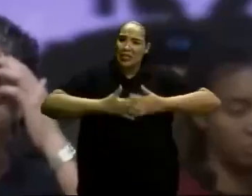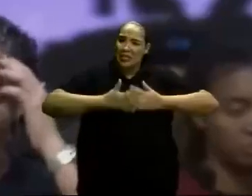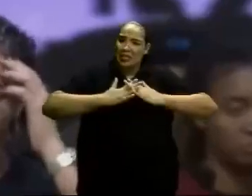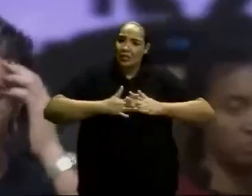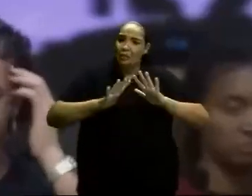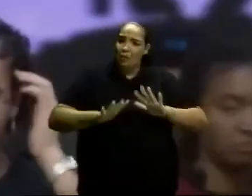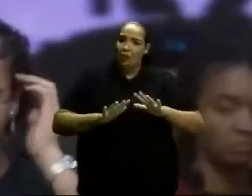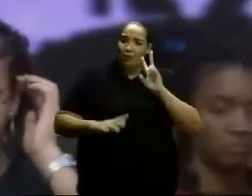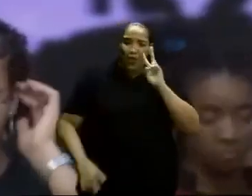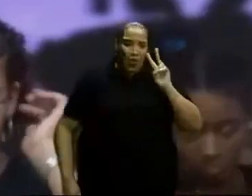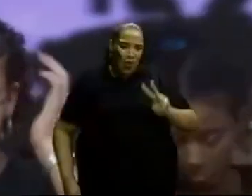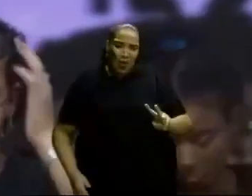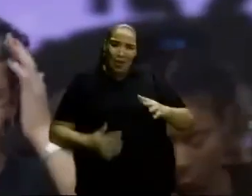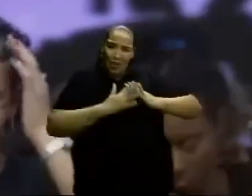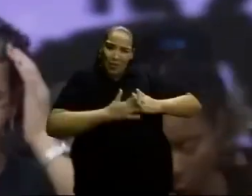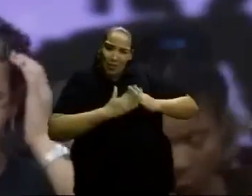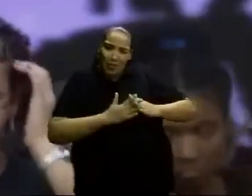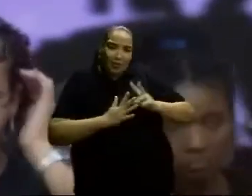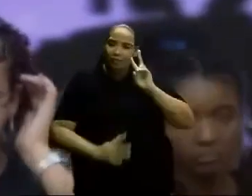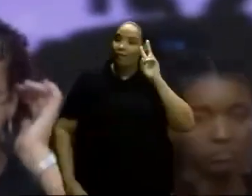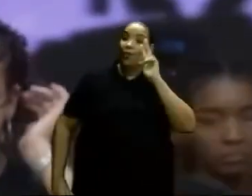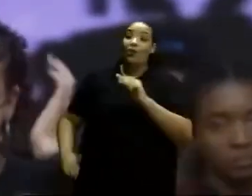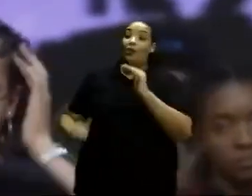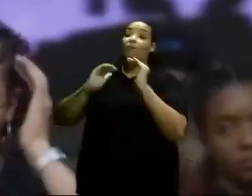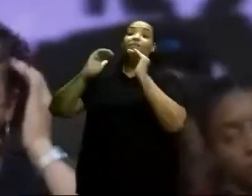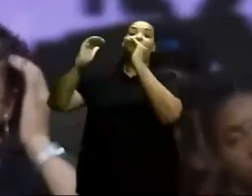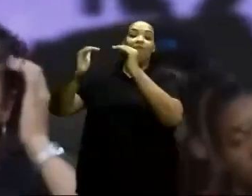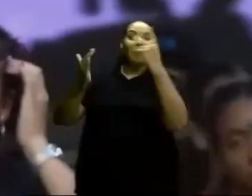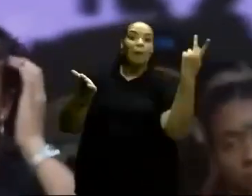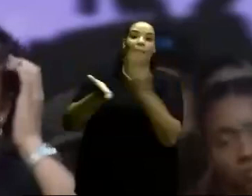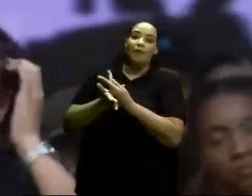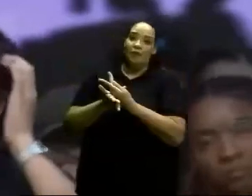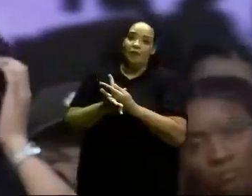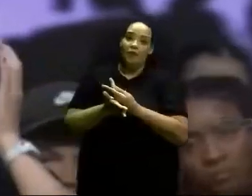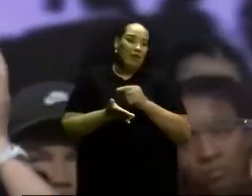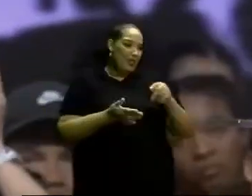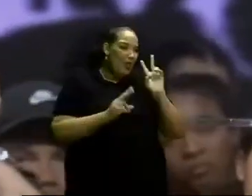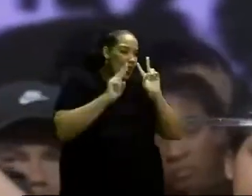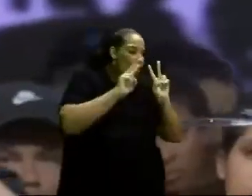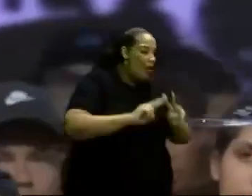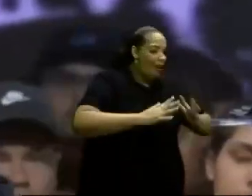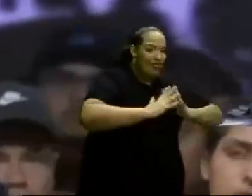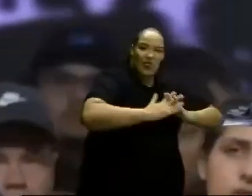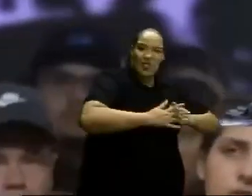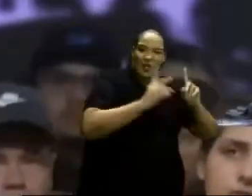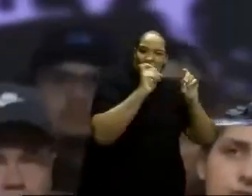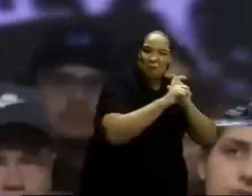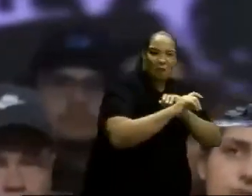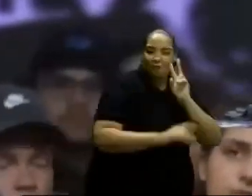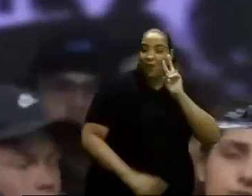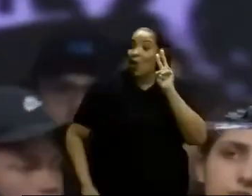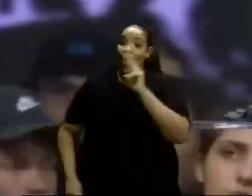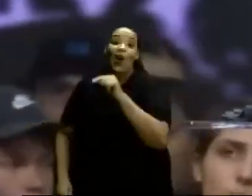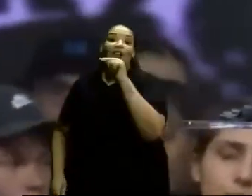você não tem que olhar o complicado, você tem que olhar que está se cumprindo. Vamos lá, você não tem que olhar o complicado, você tem que olhar que